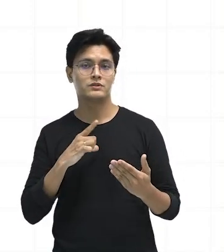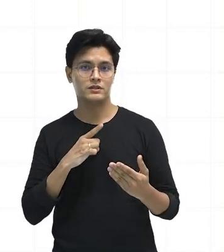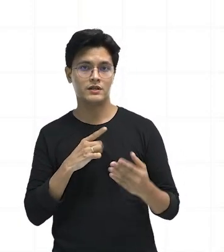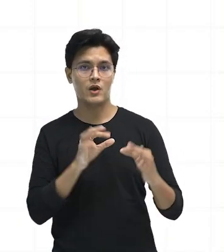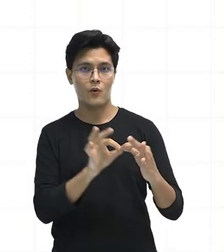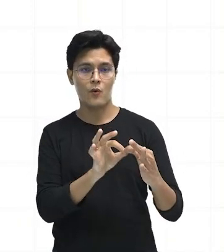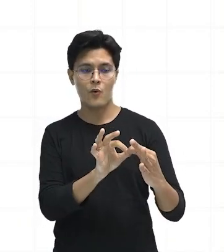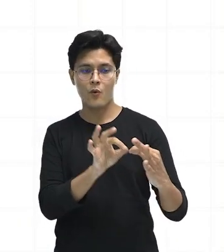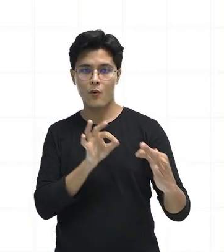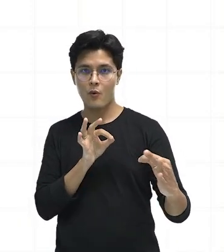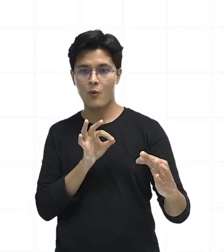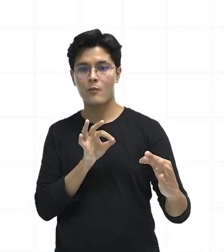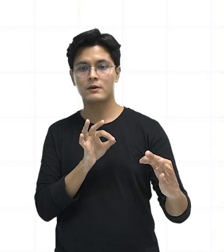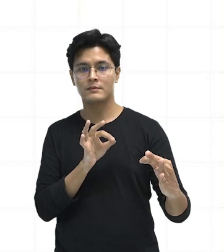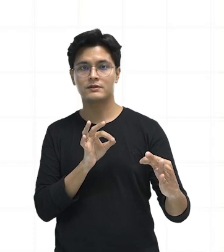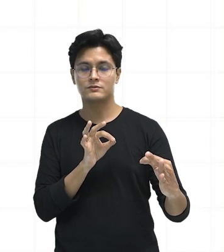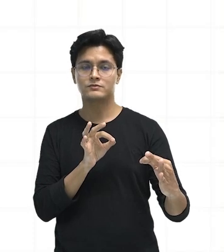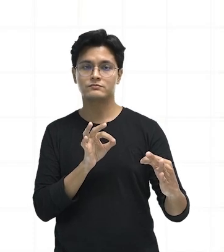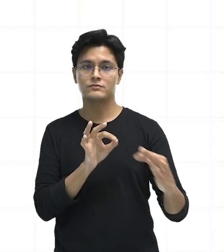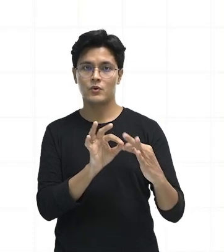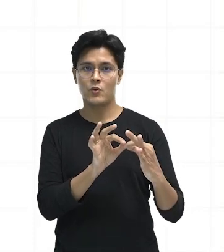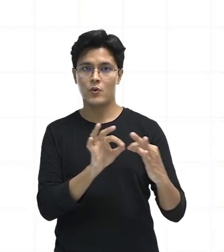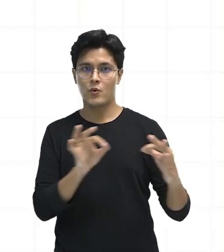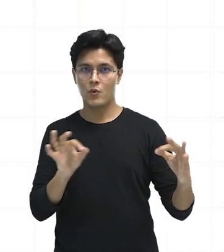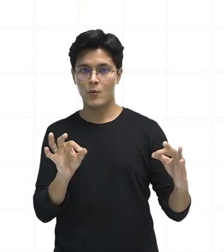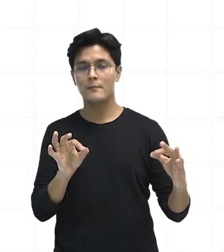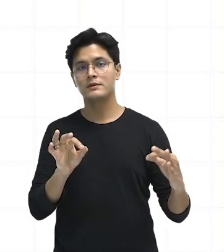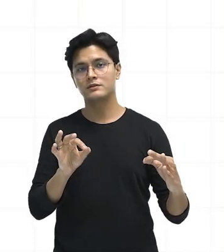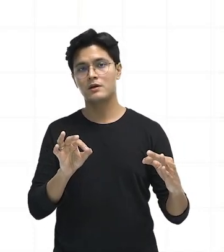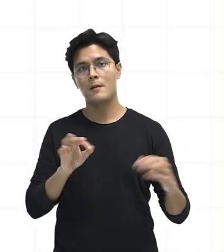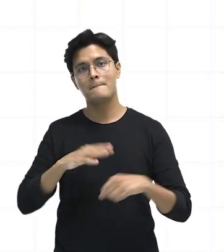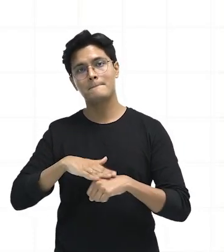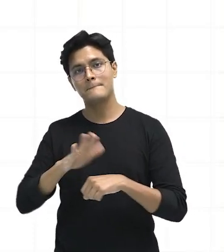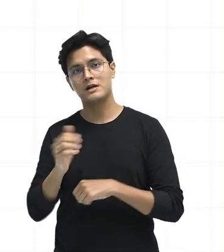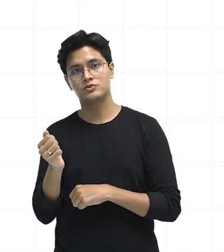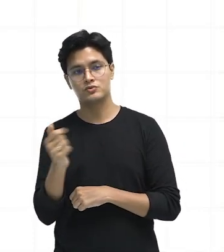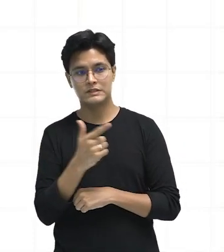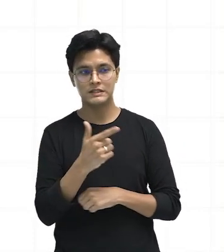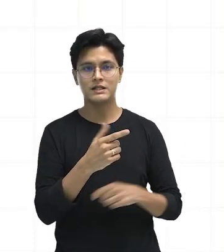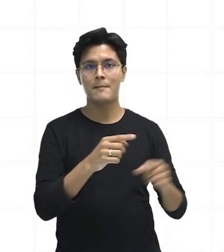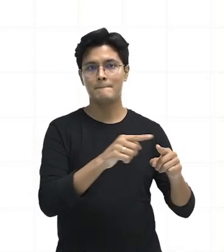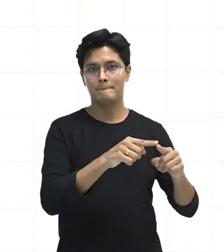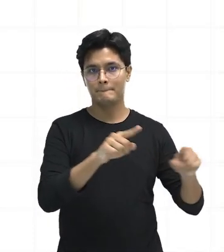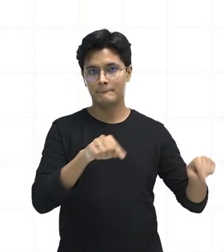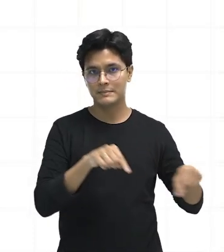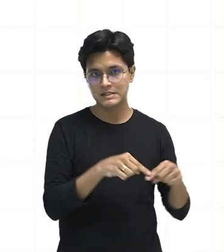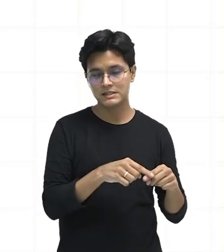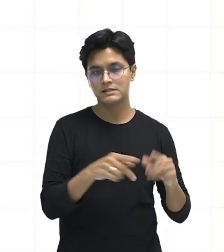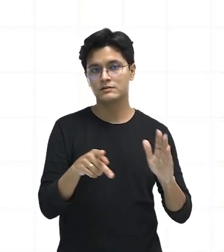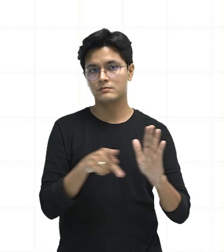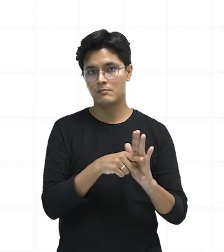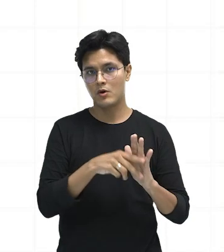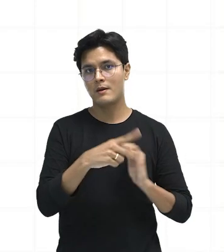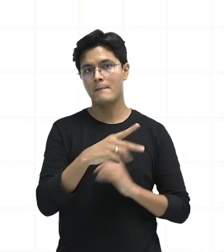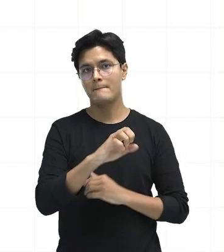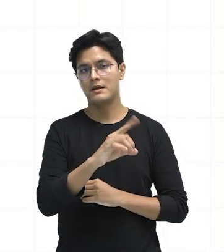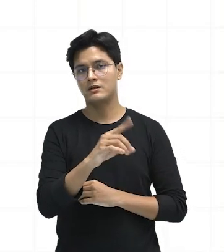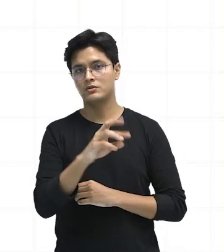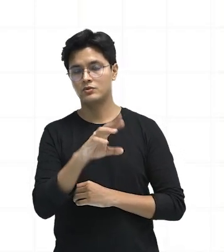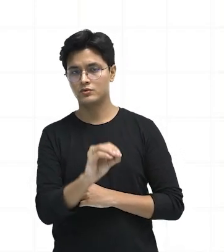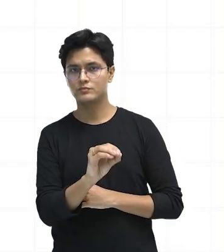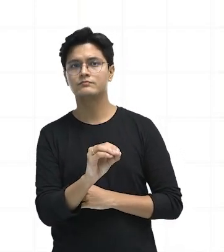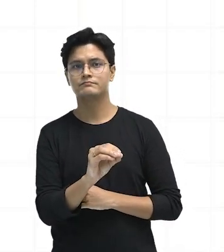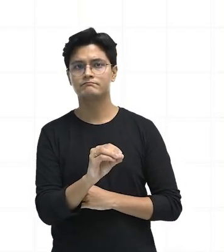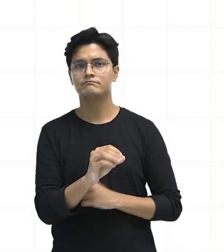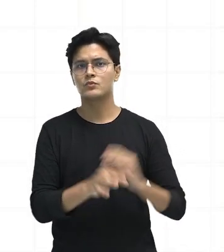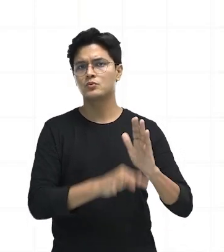um comprimento dessa piscina do Antônio, né? Um pouco maior do que a piscina do Pedro. Turma, por que a